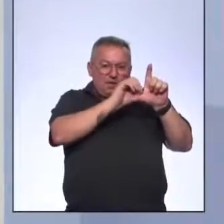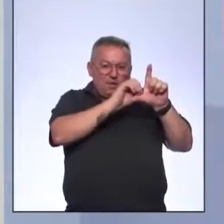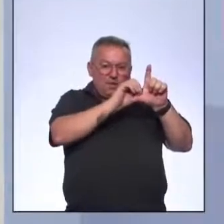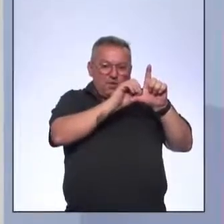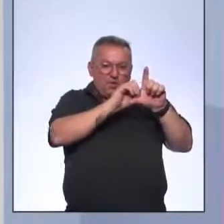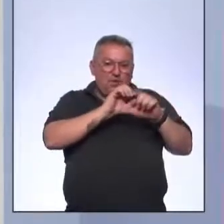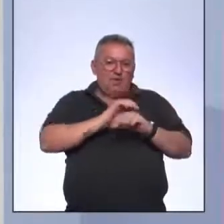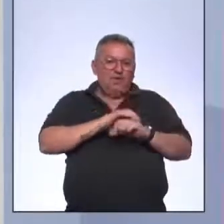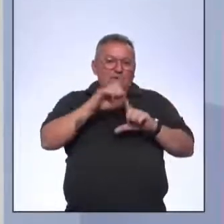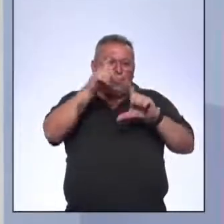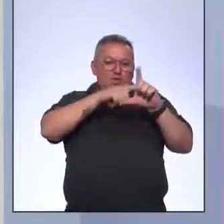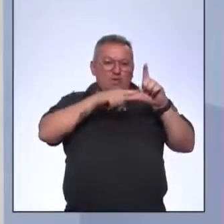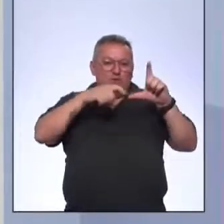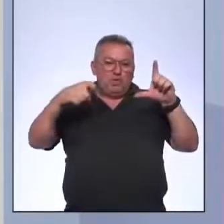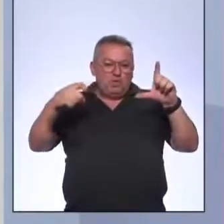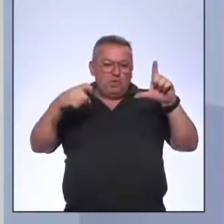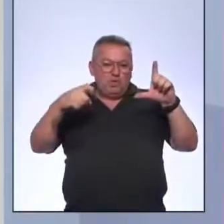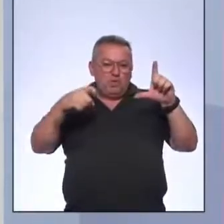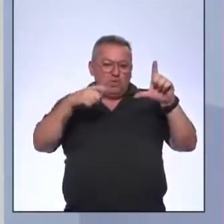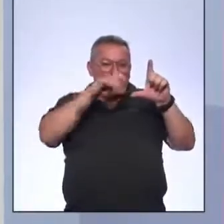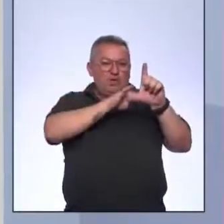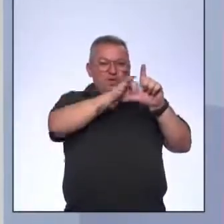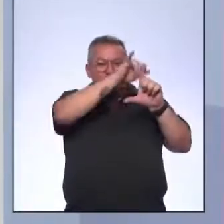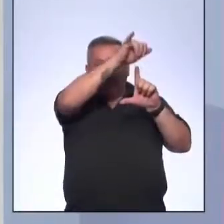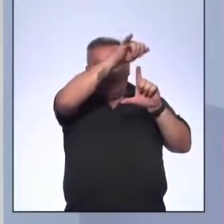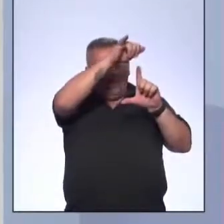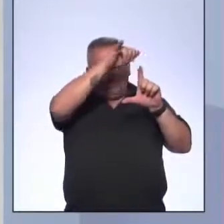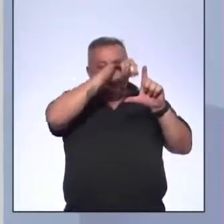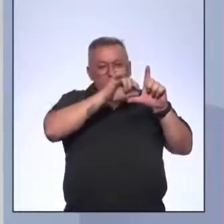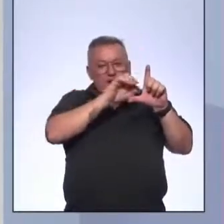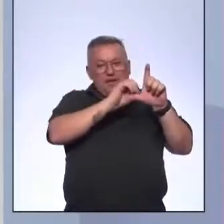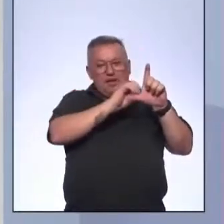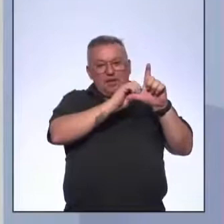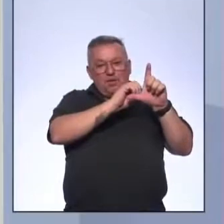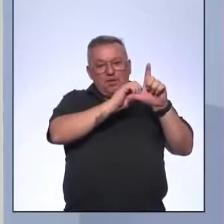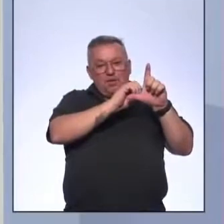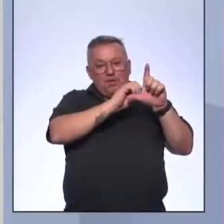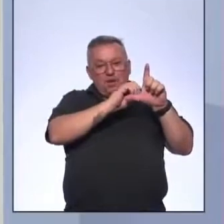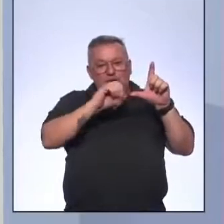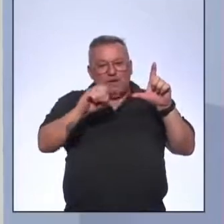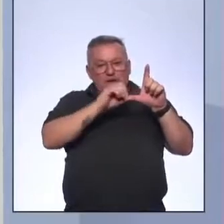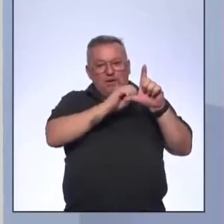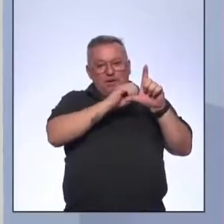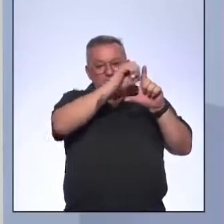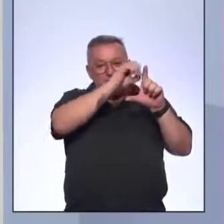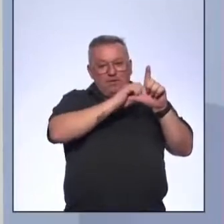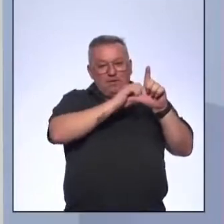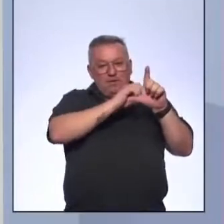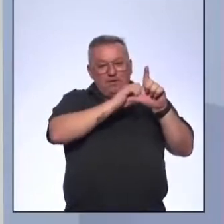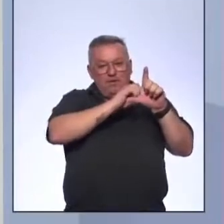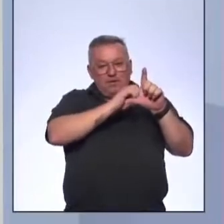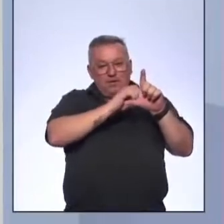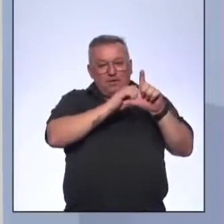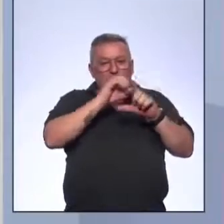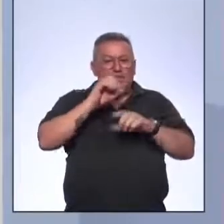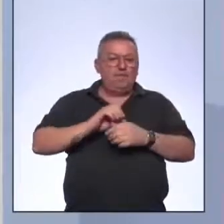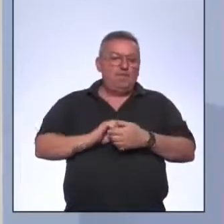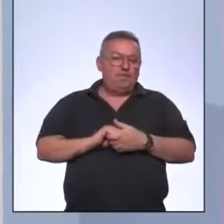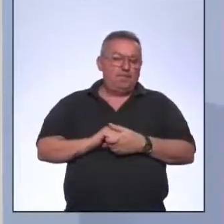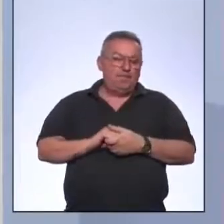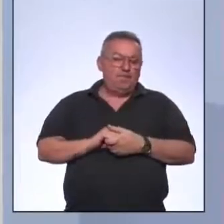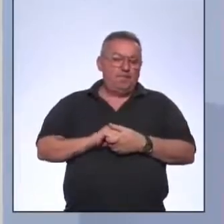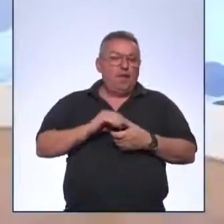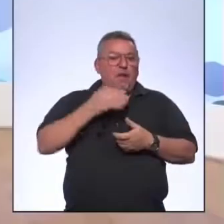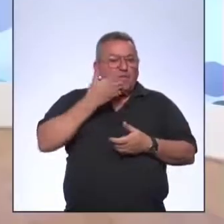que é horizontal e o eixo Y que é o vertical que a origem do meu gráfico O que é o ponto zero zero